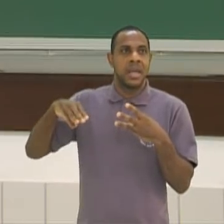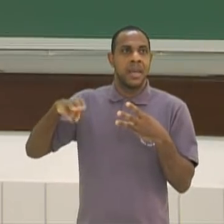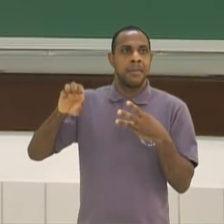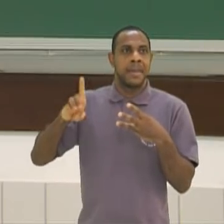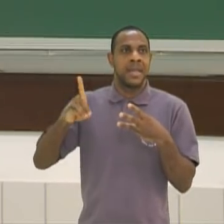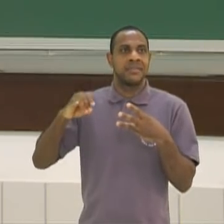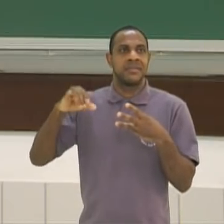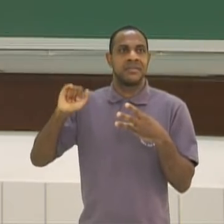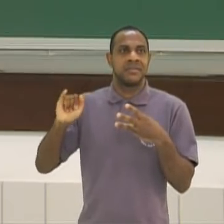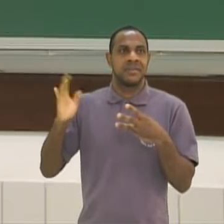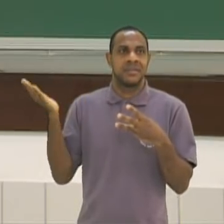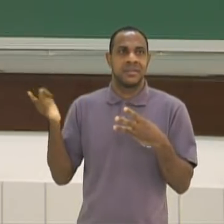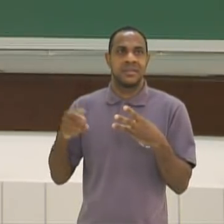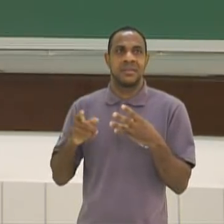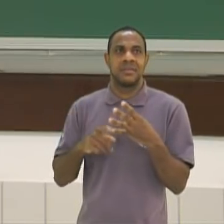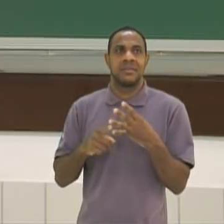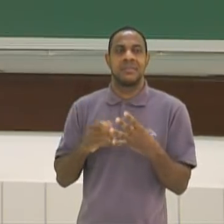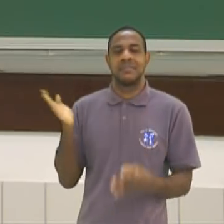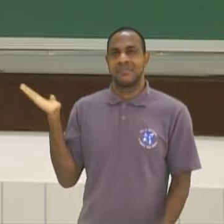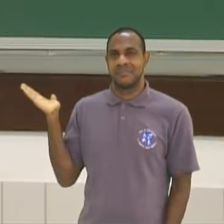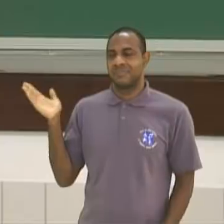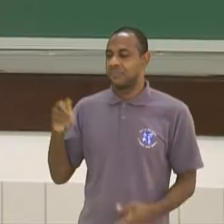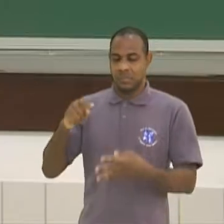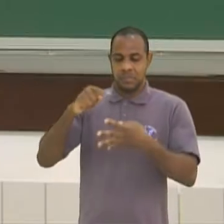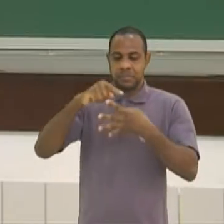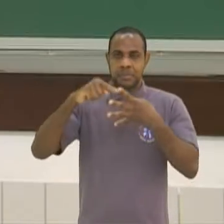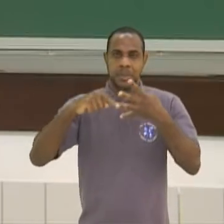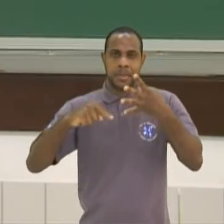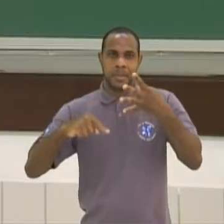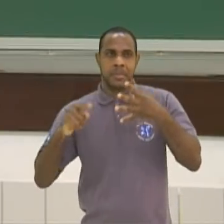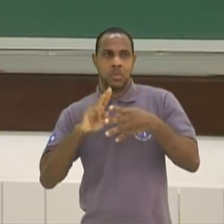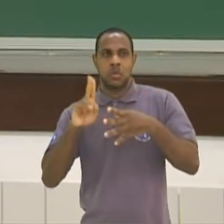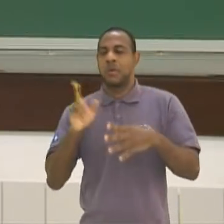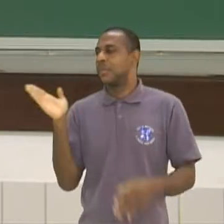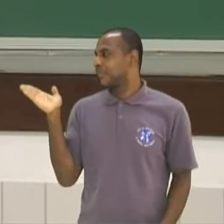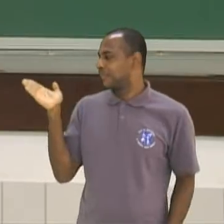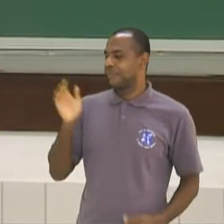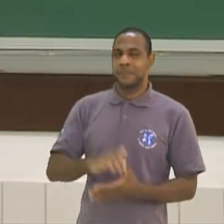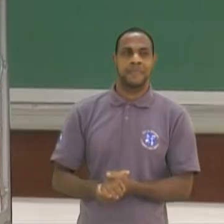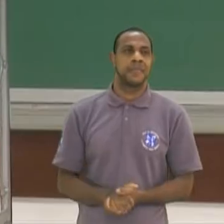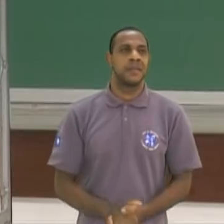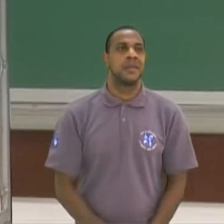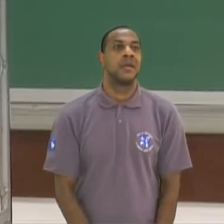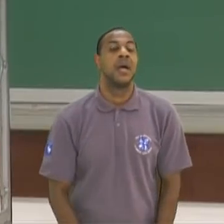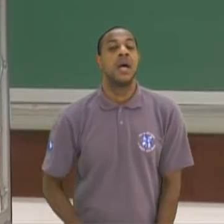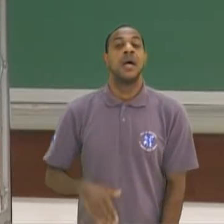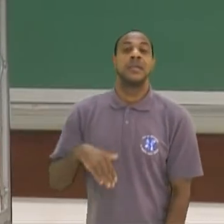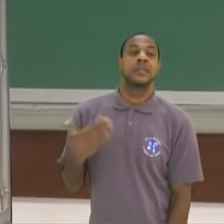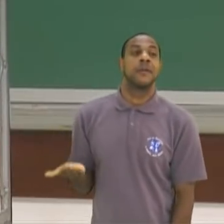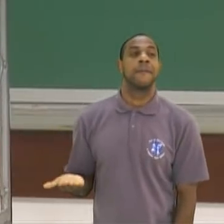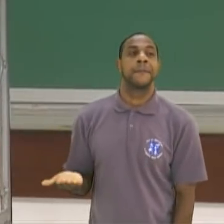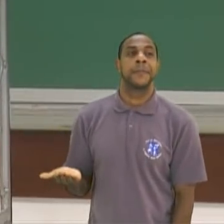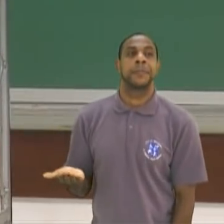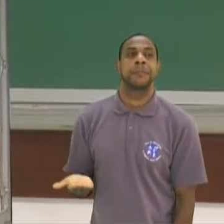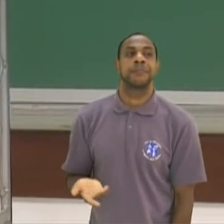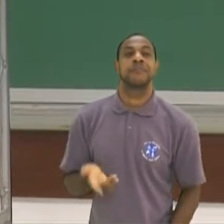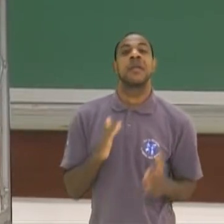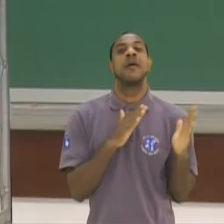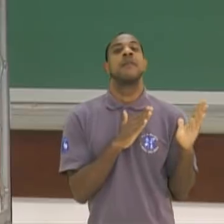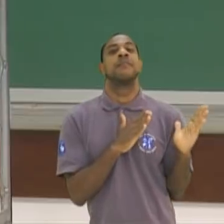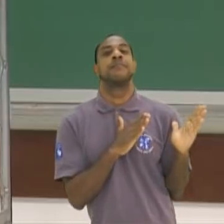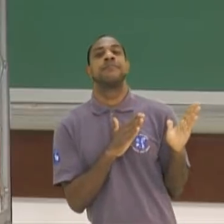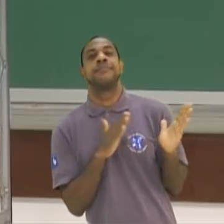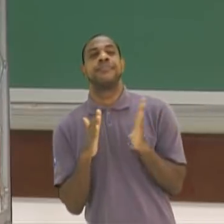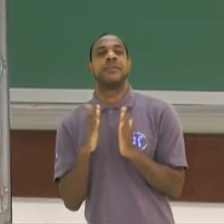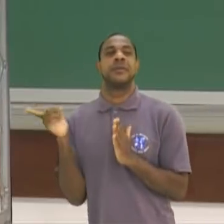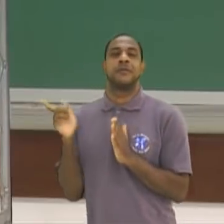e o último, João Figueiredo. Boa, parabéns. Continuando. Ei, uma fase indo